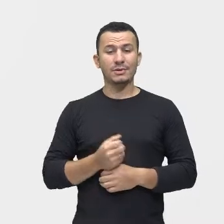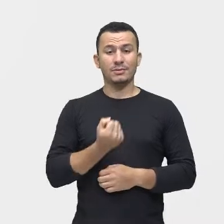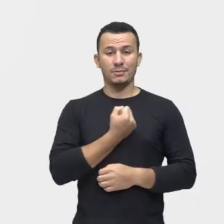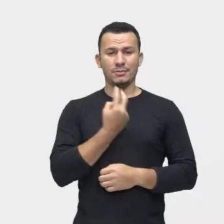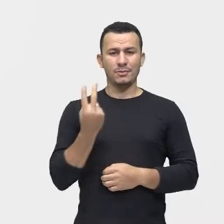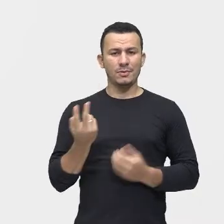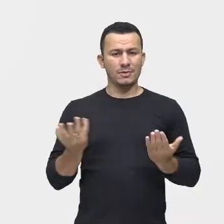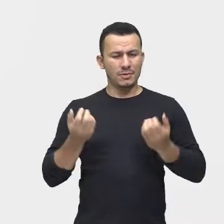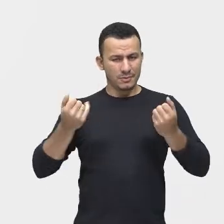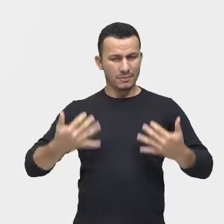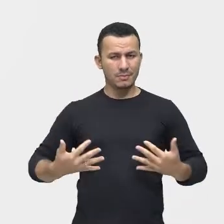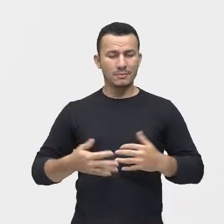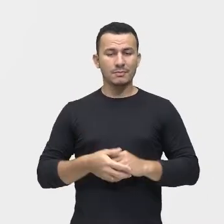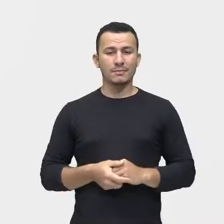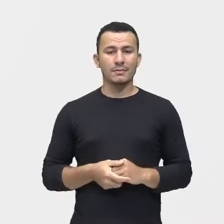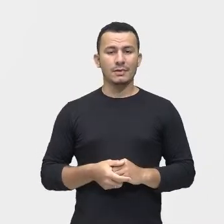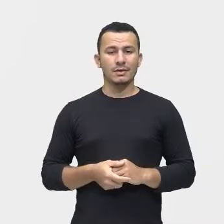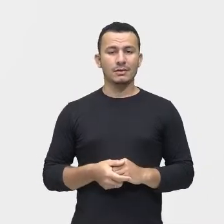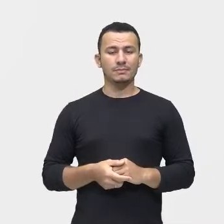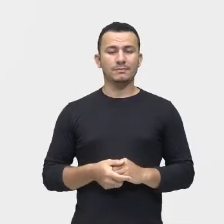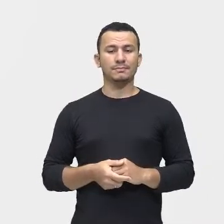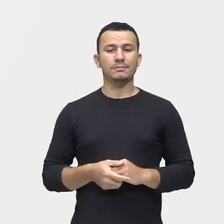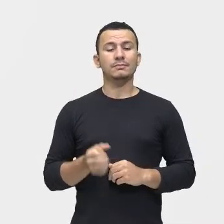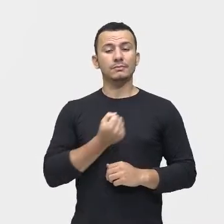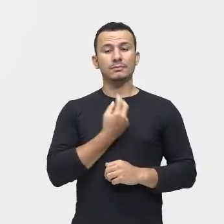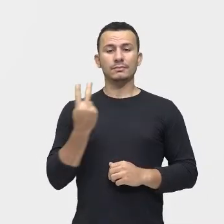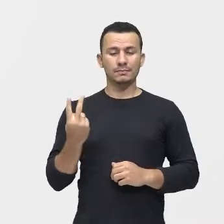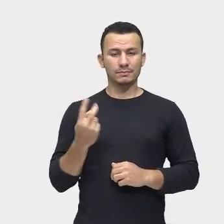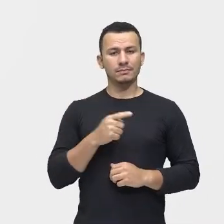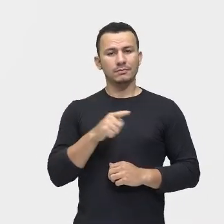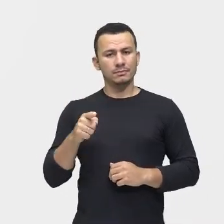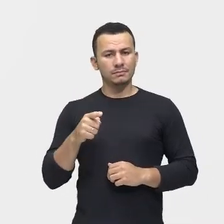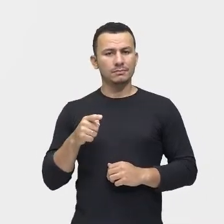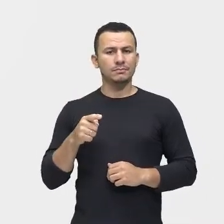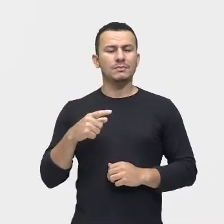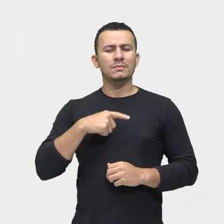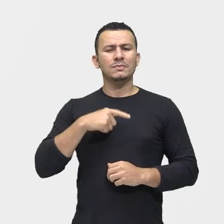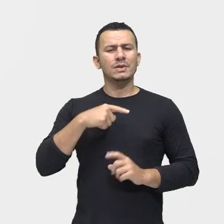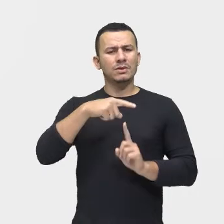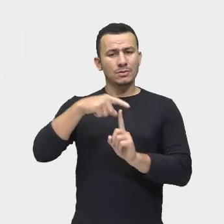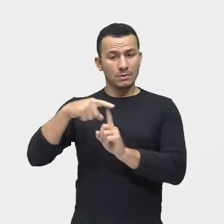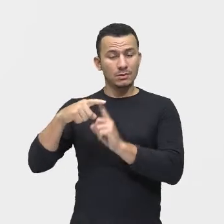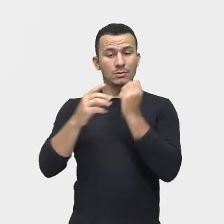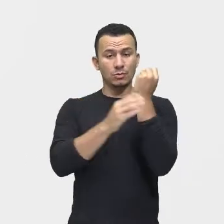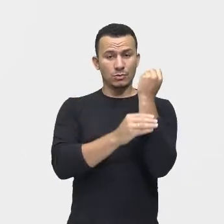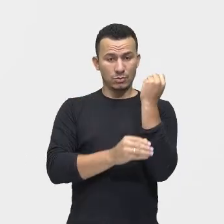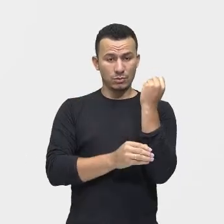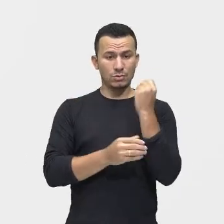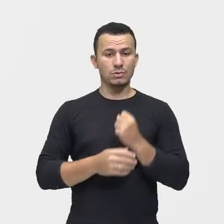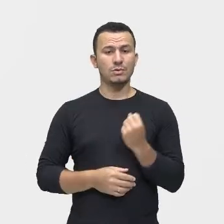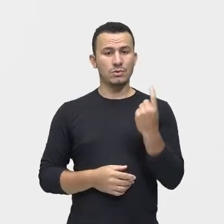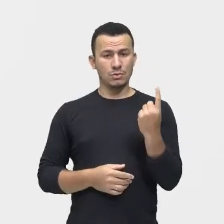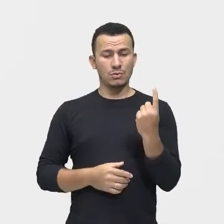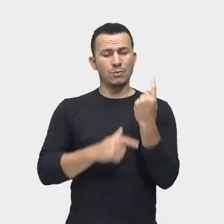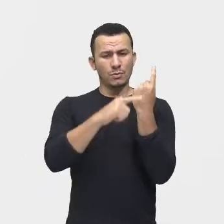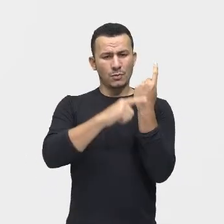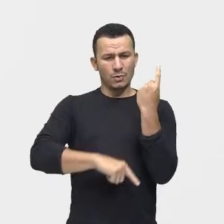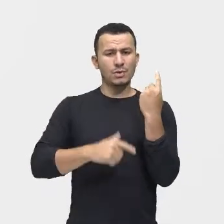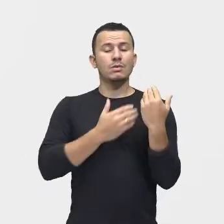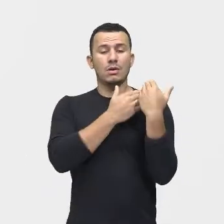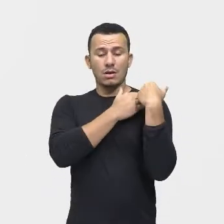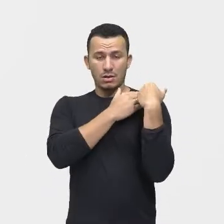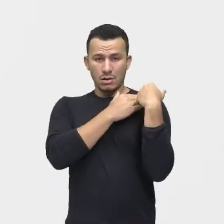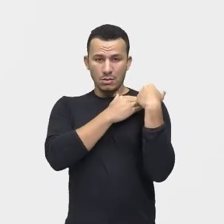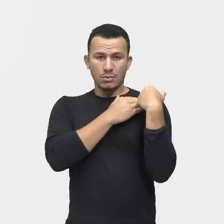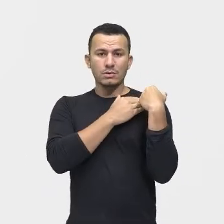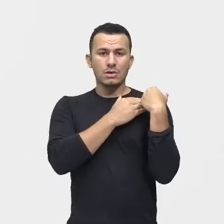questão, olha lá. Segunda questão. Considere os seguintes músculos. 1. Lisos, responsáveis